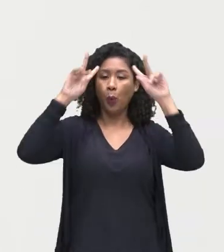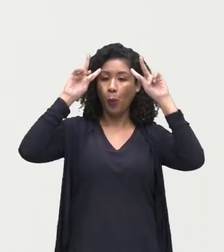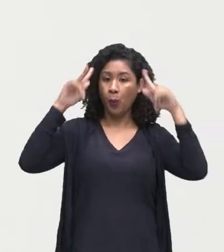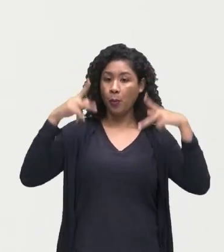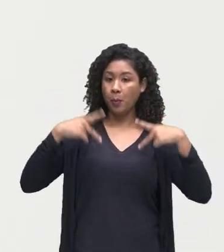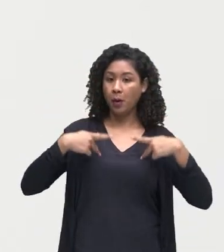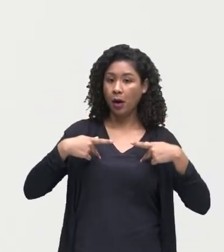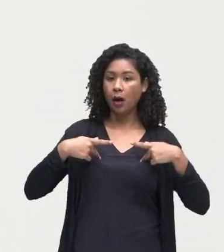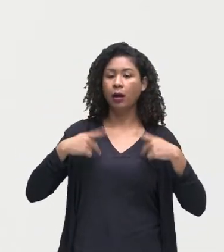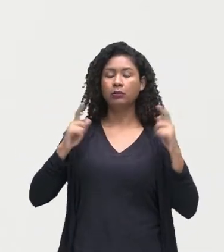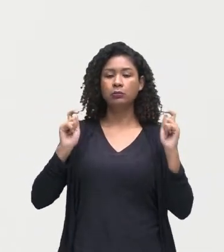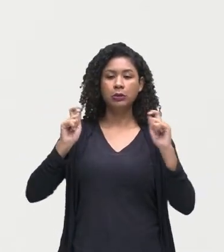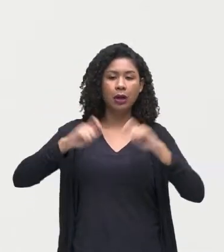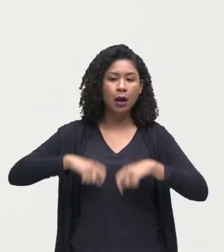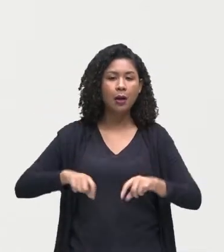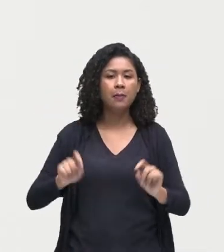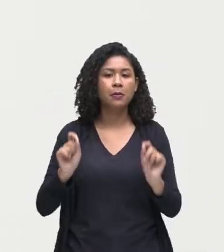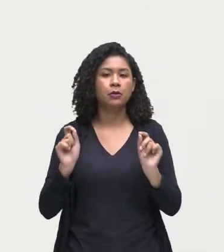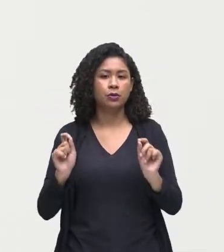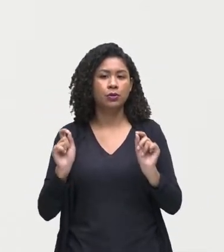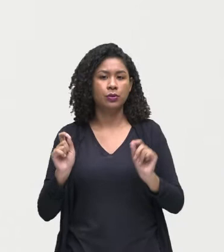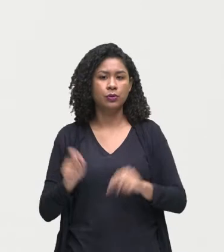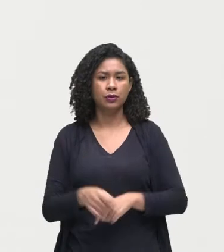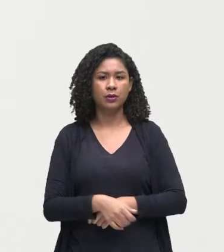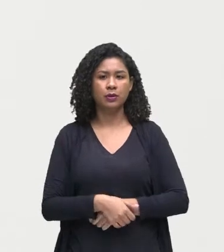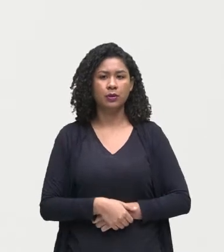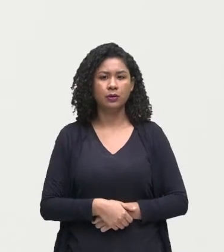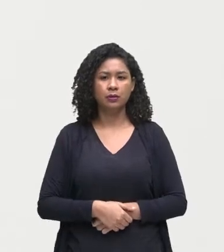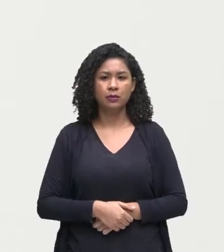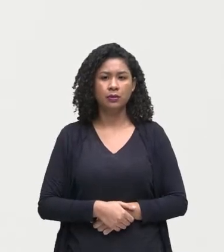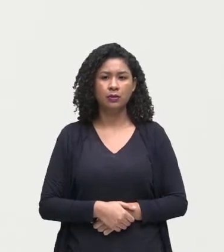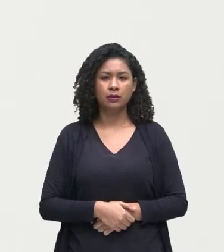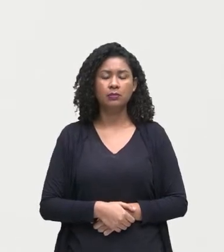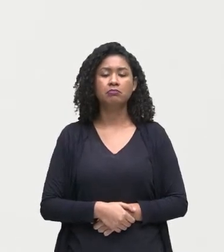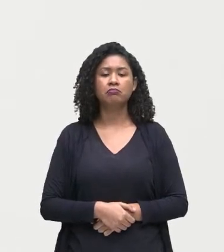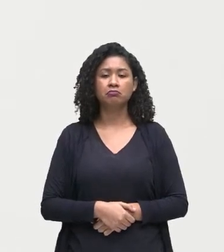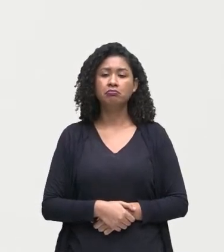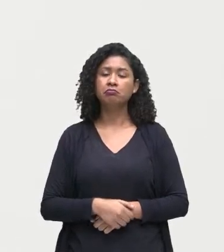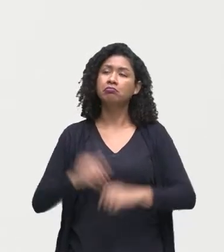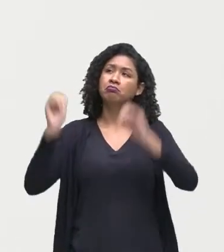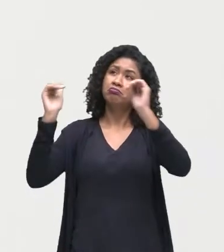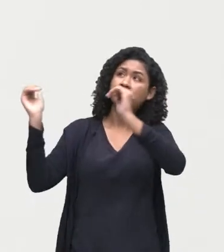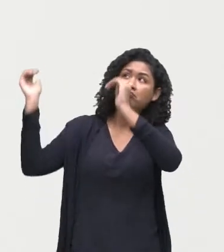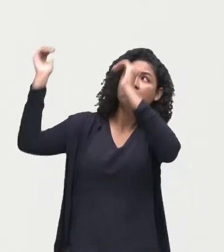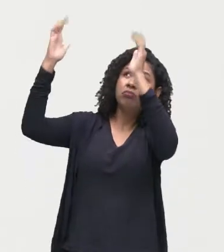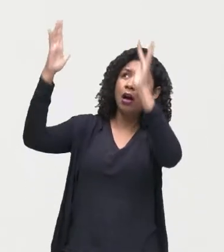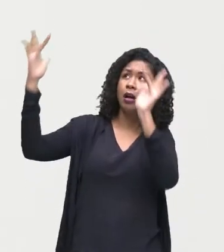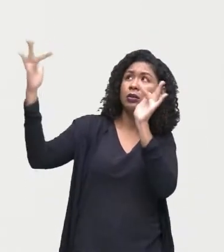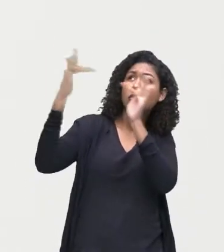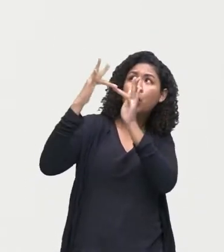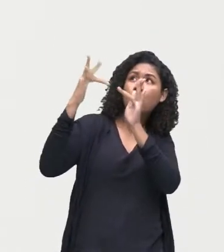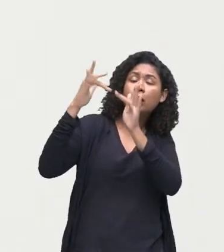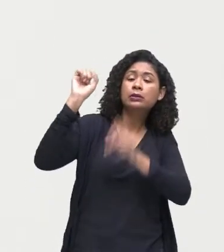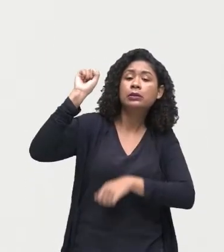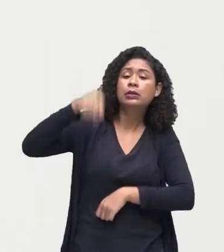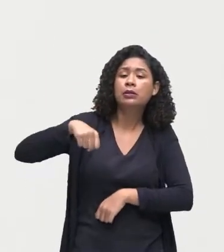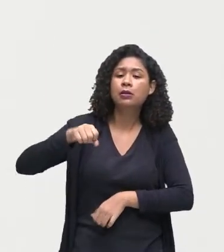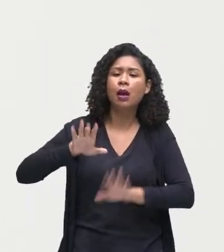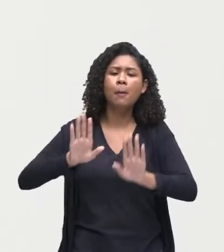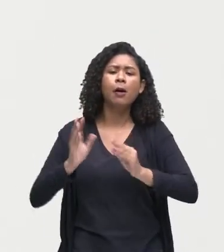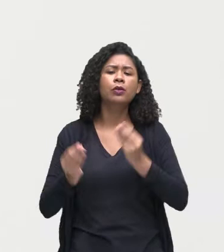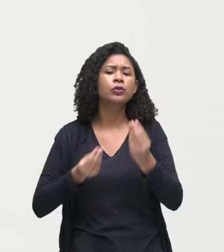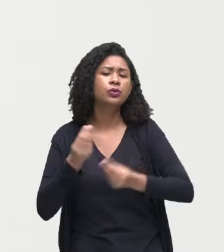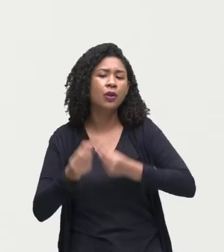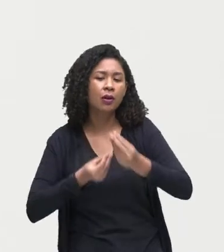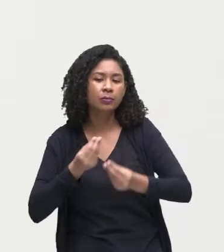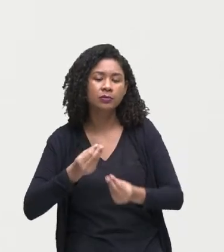do transcendente mediante o elemento da fé. E isso não está